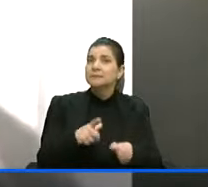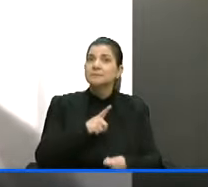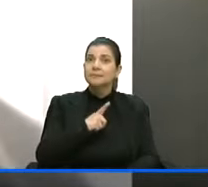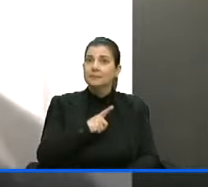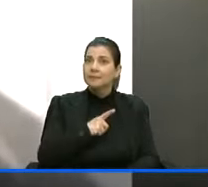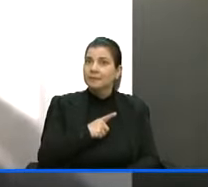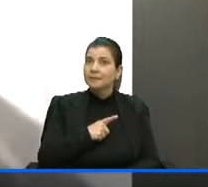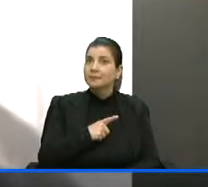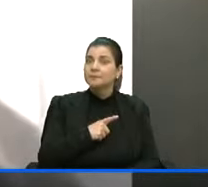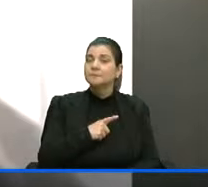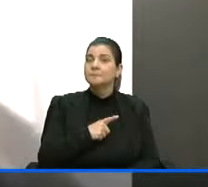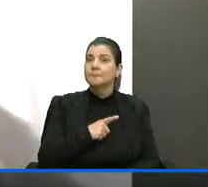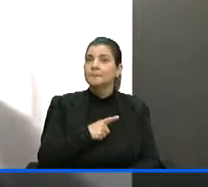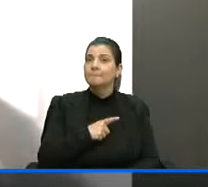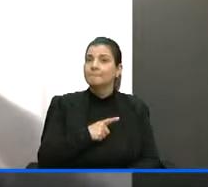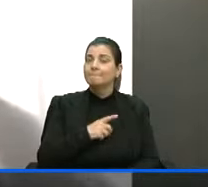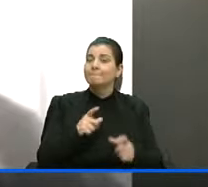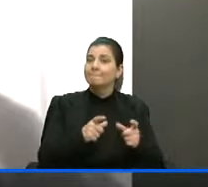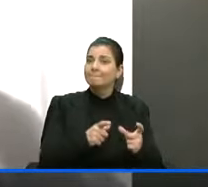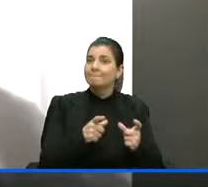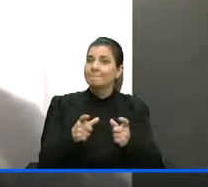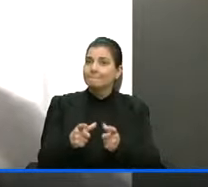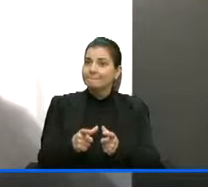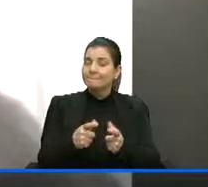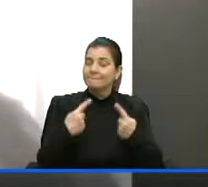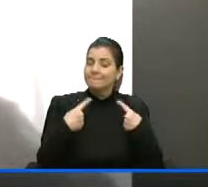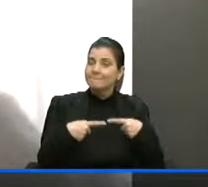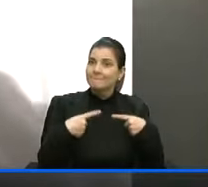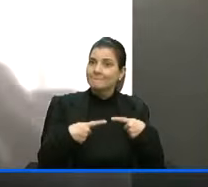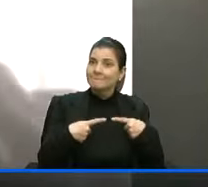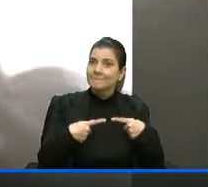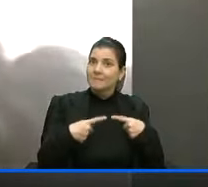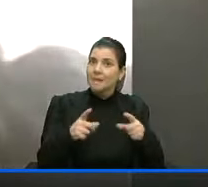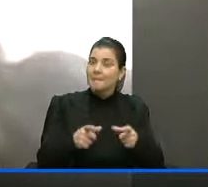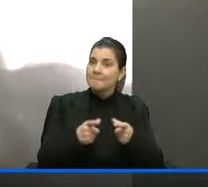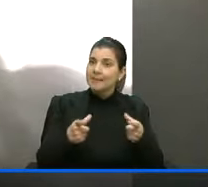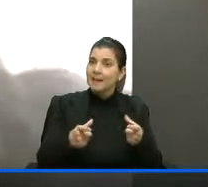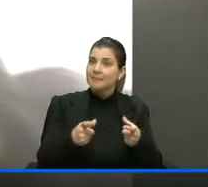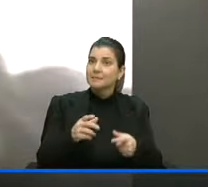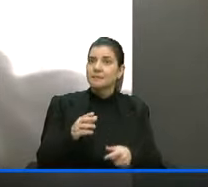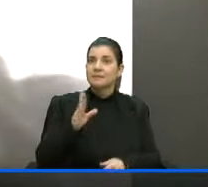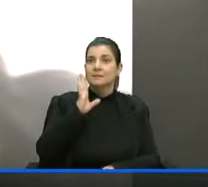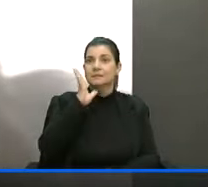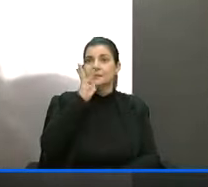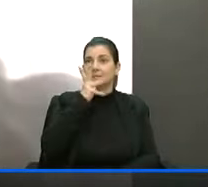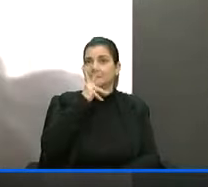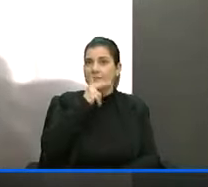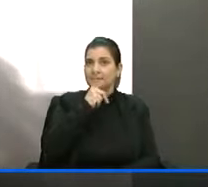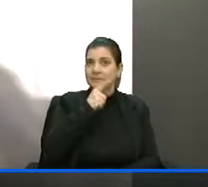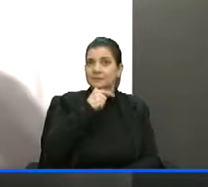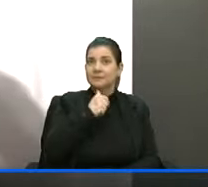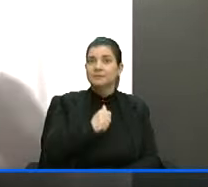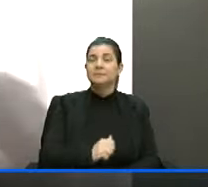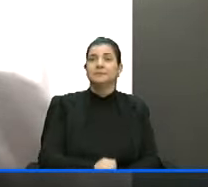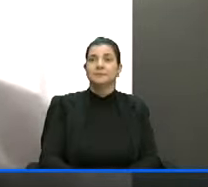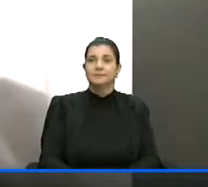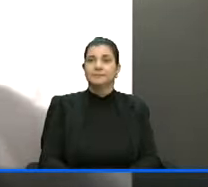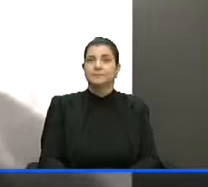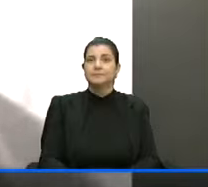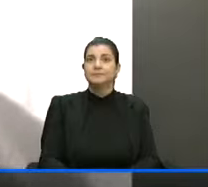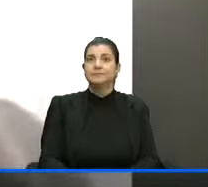realmente um espaço de debate mais demorado para cada um aportar o seu conhecimento e a gente